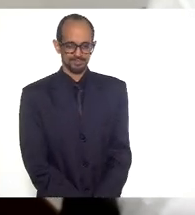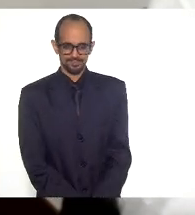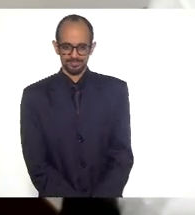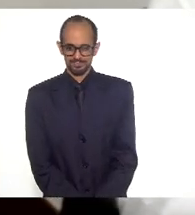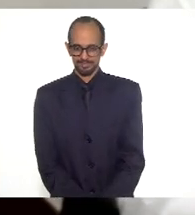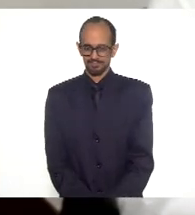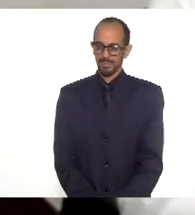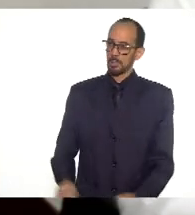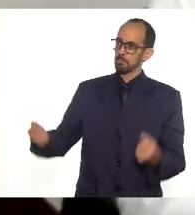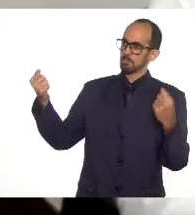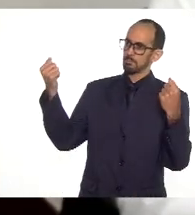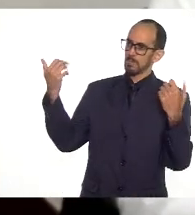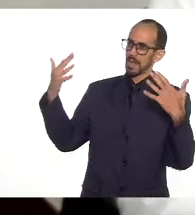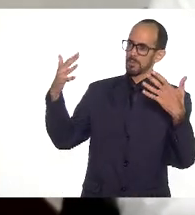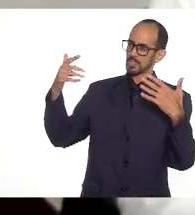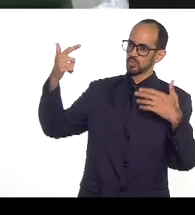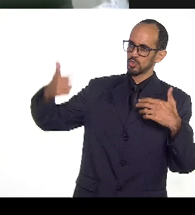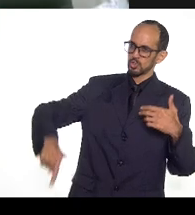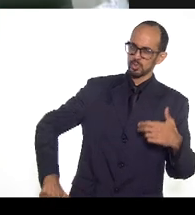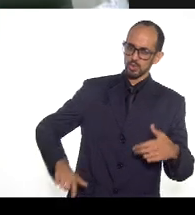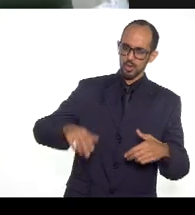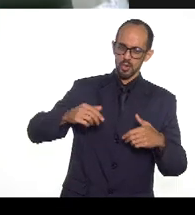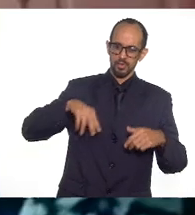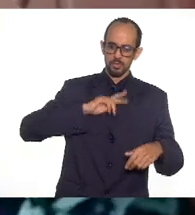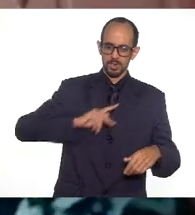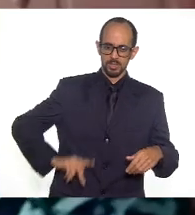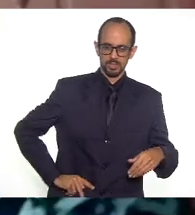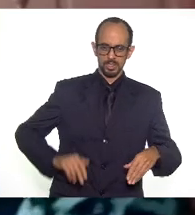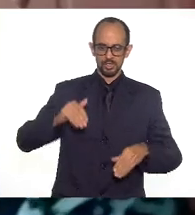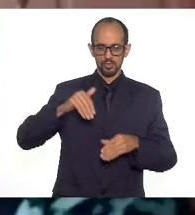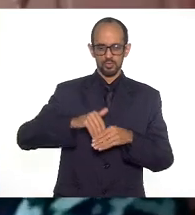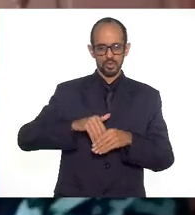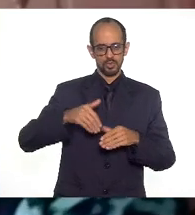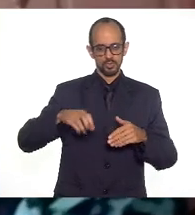Mais uma vez, parabenizá-lo, presidente. Voto favorável ao projeto.